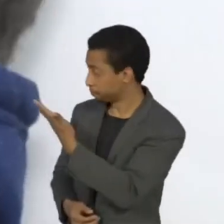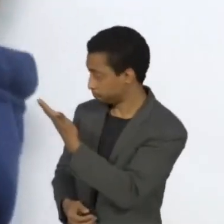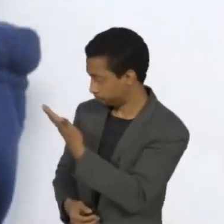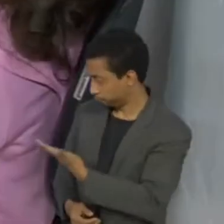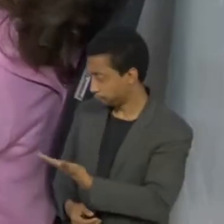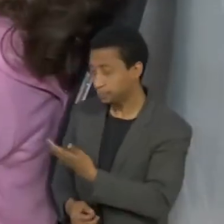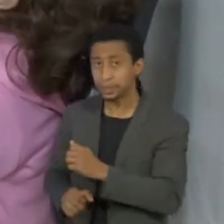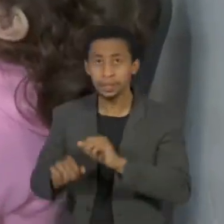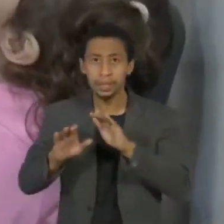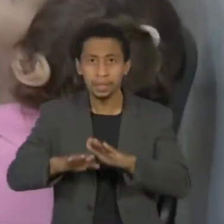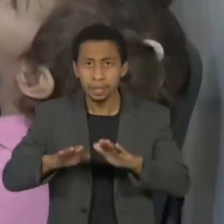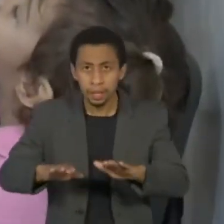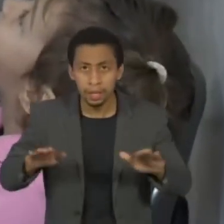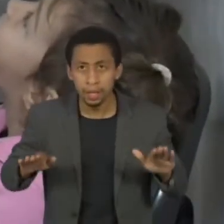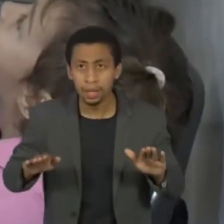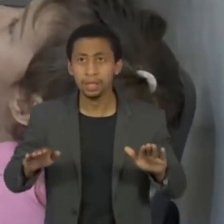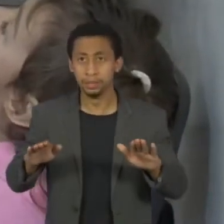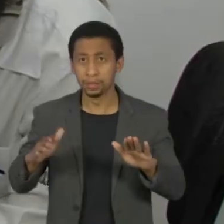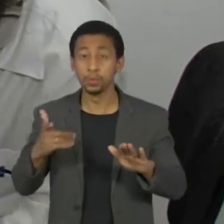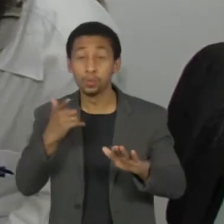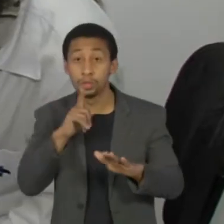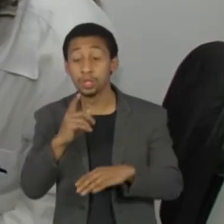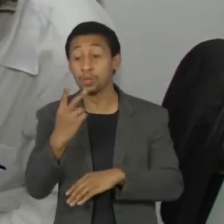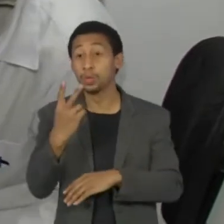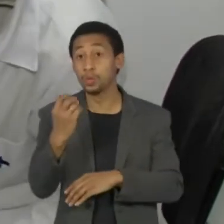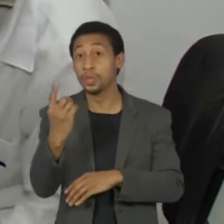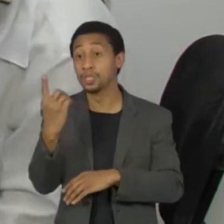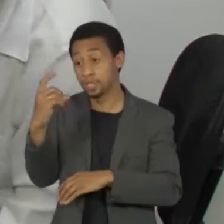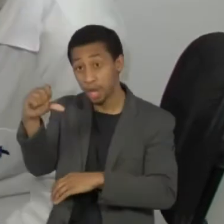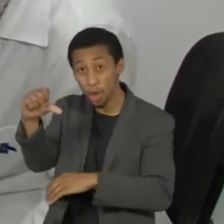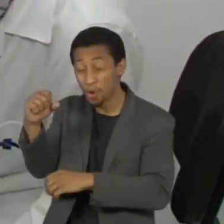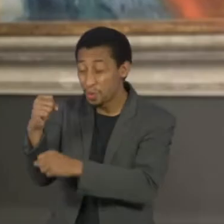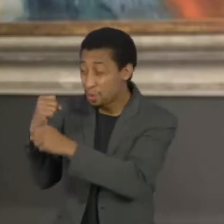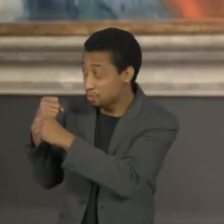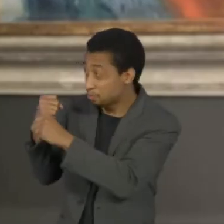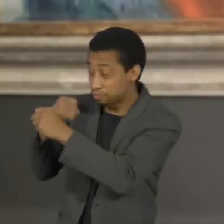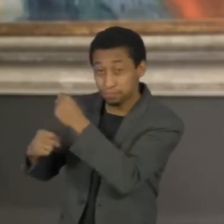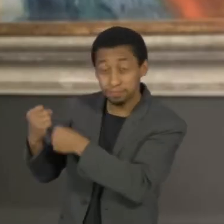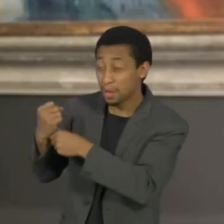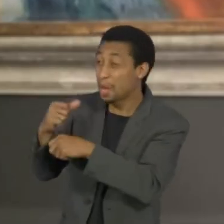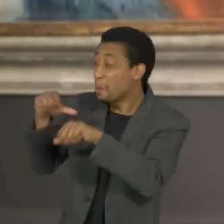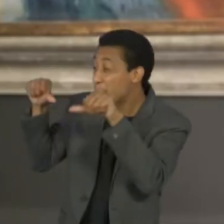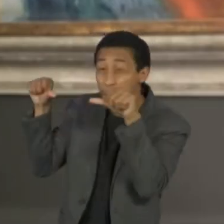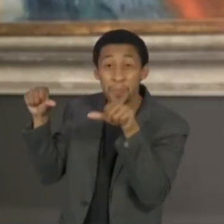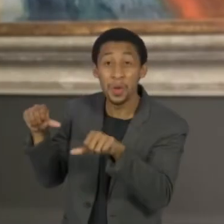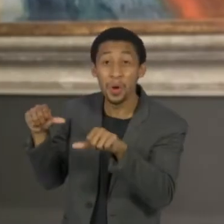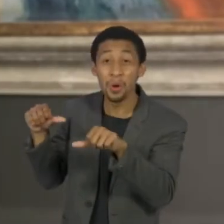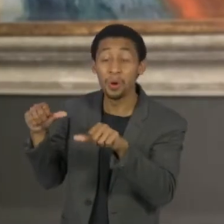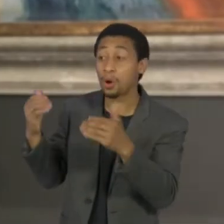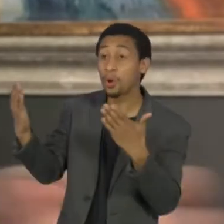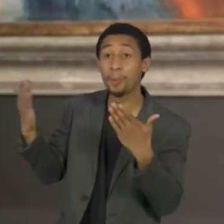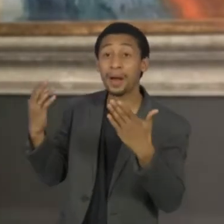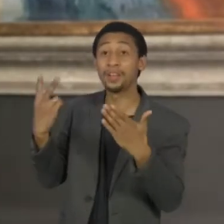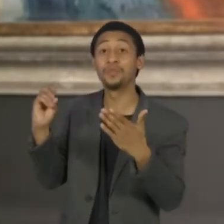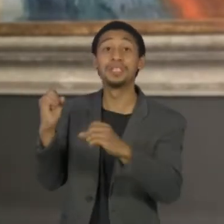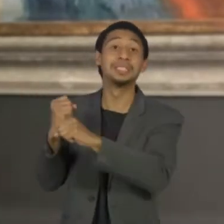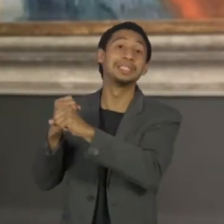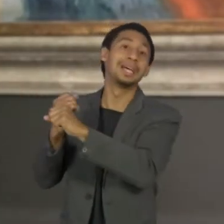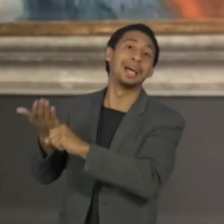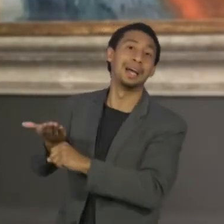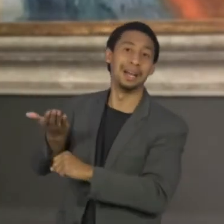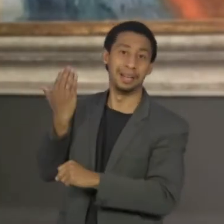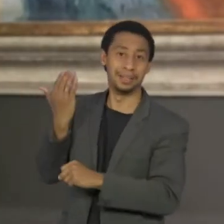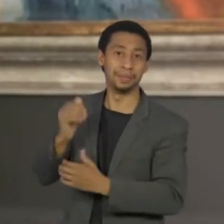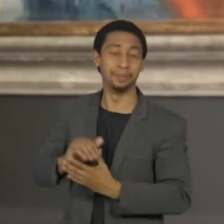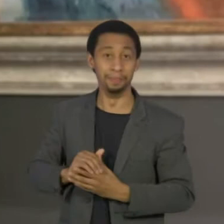de crianças imunizadas em 2019 foi o menor em mais de 20 anos. A baixa da cobertura, ela representa um